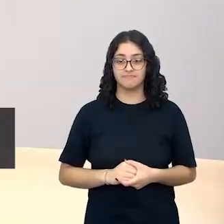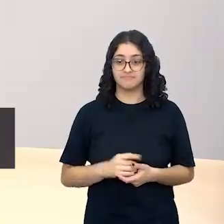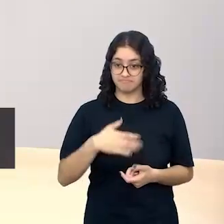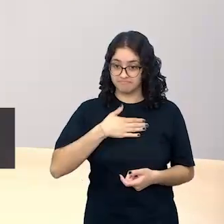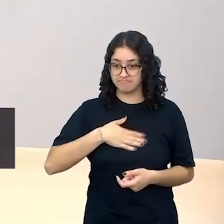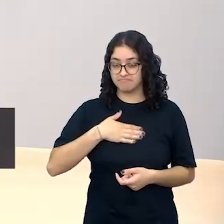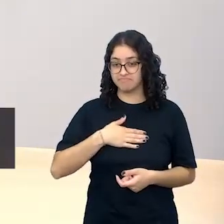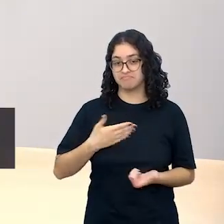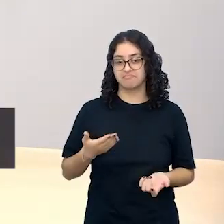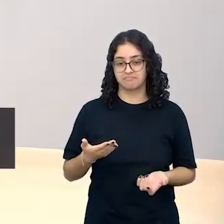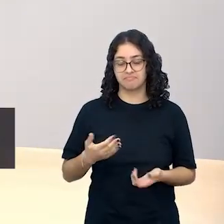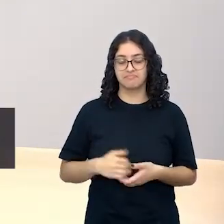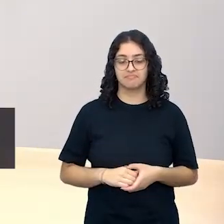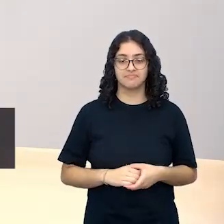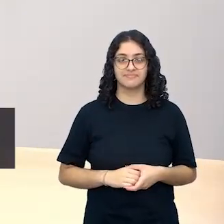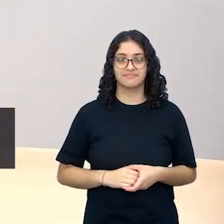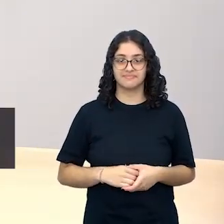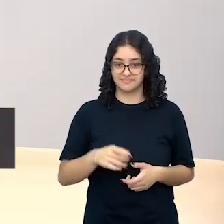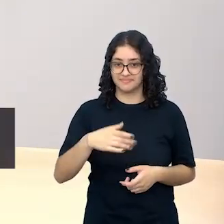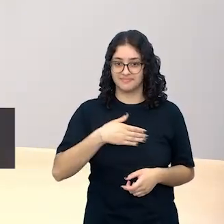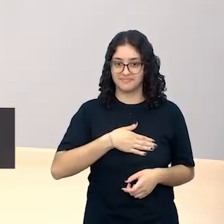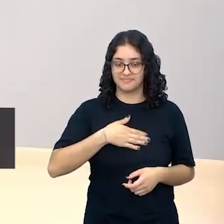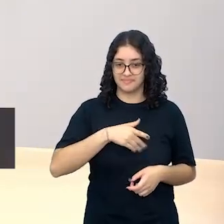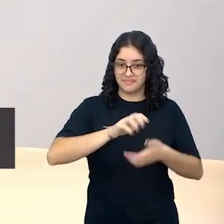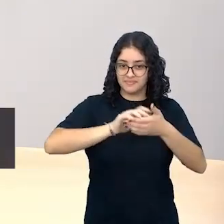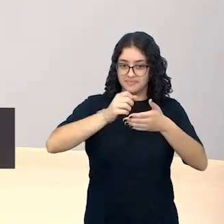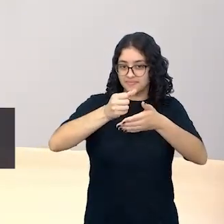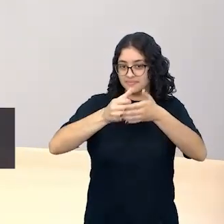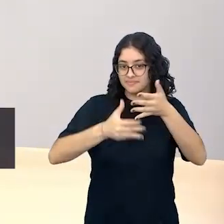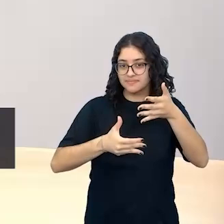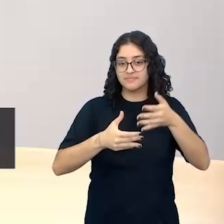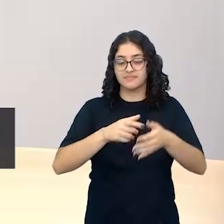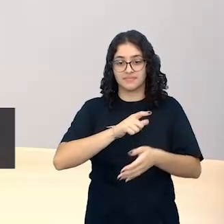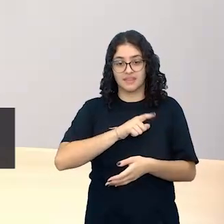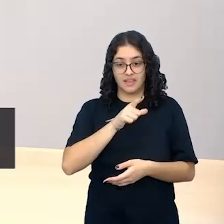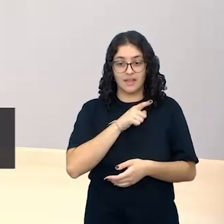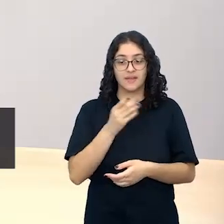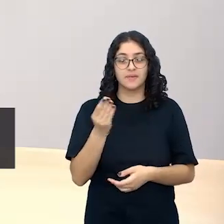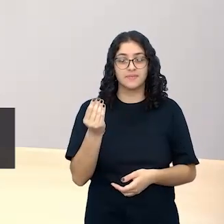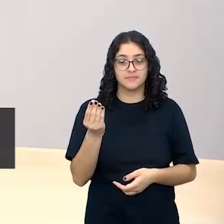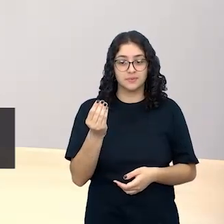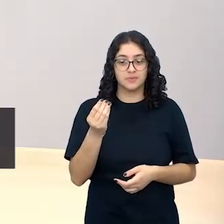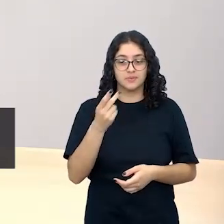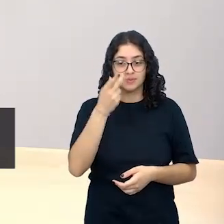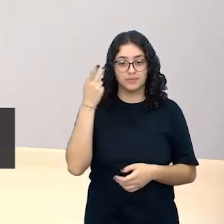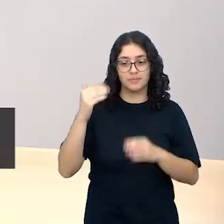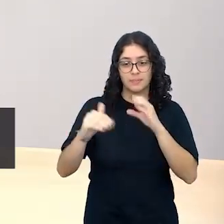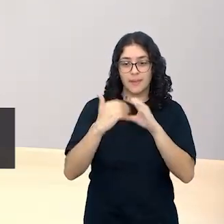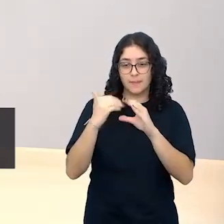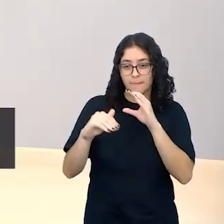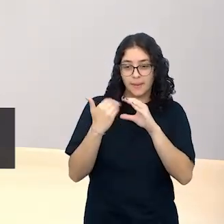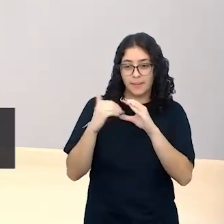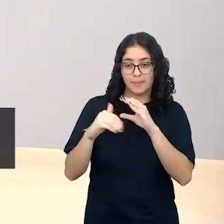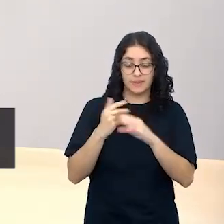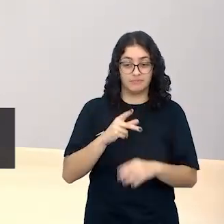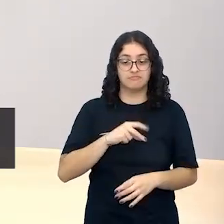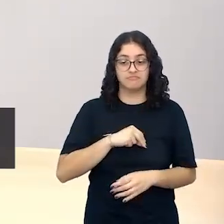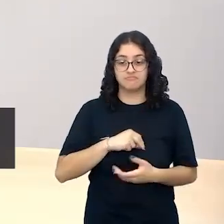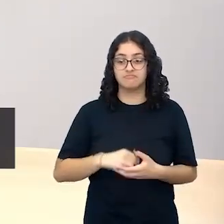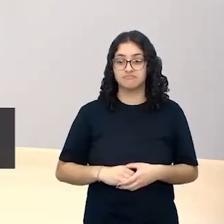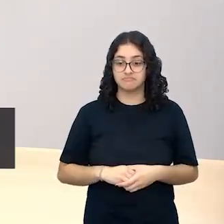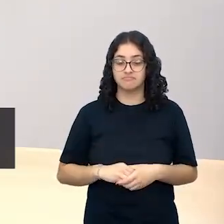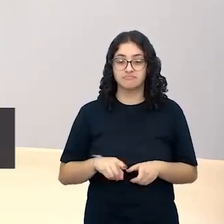Gostou? Isso mesmo. Então, você gostou dos comentários? Gostei. Nossa, tem muito aqui. Muitos comentários. Tenho aqui.